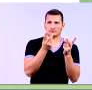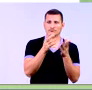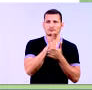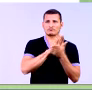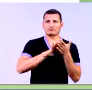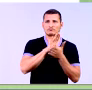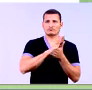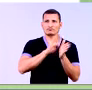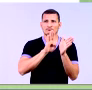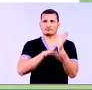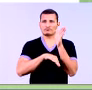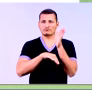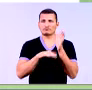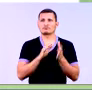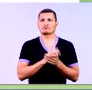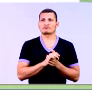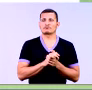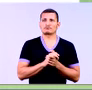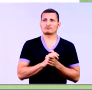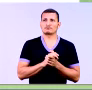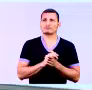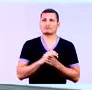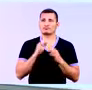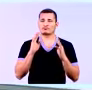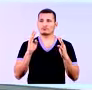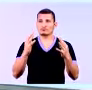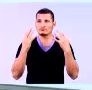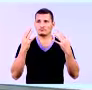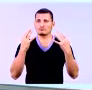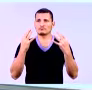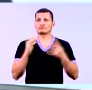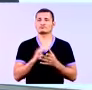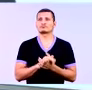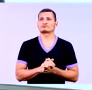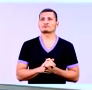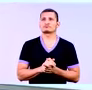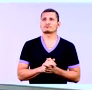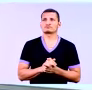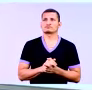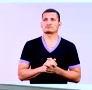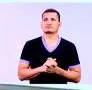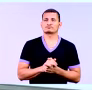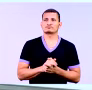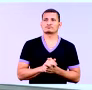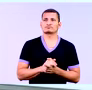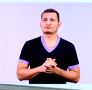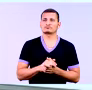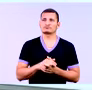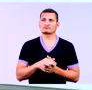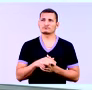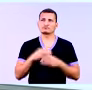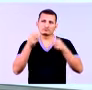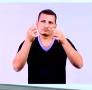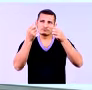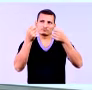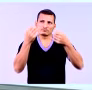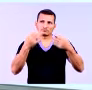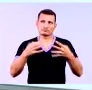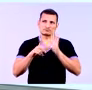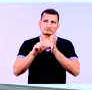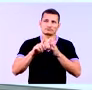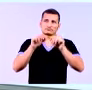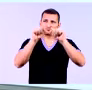registrado. Aqui eu chamo a sua atenção para uma coisa que eu falei há pouco. Os